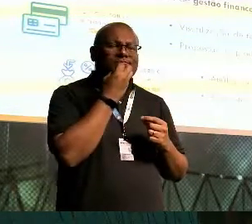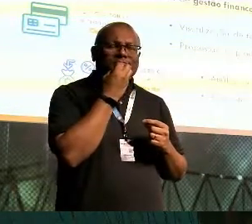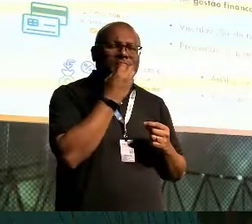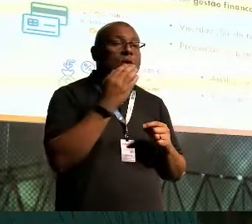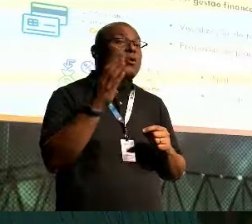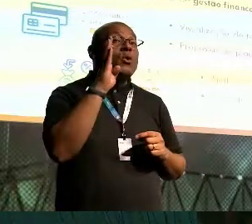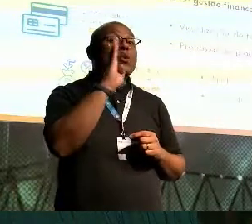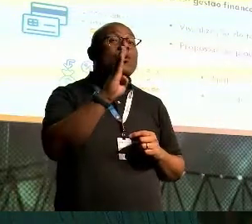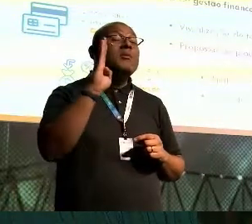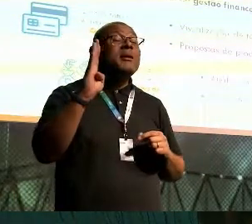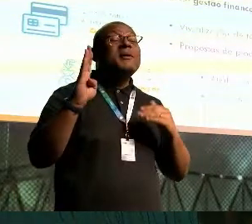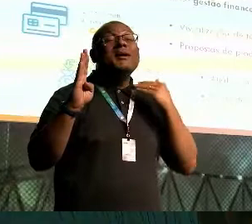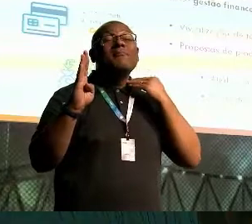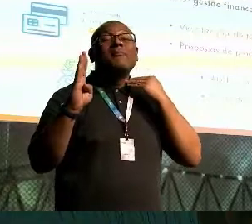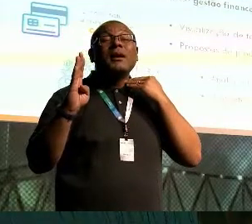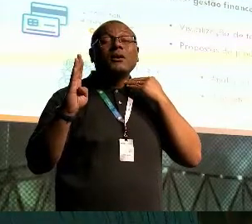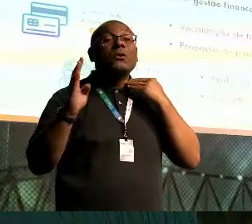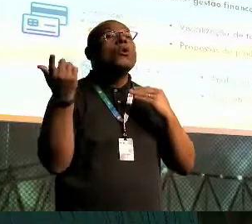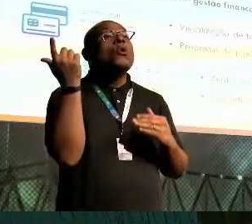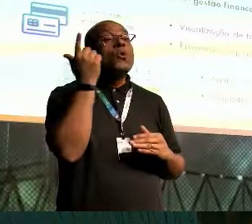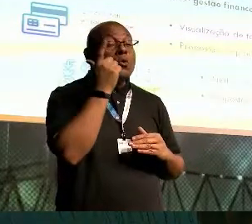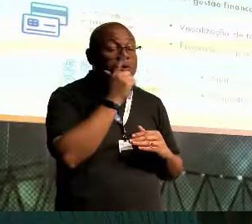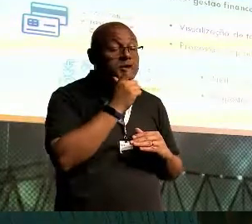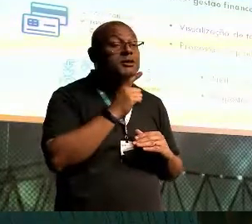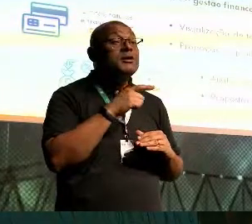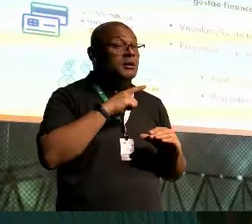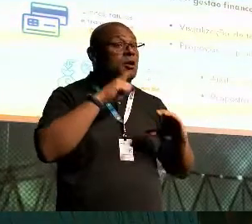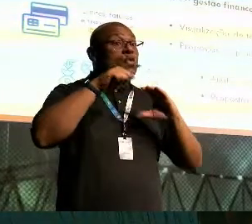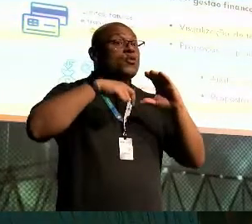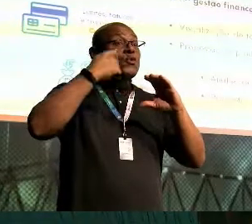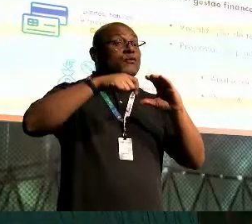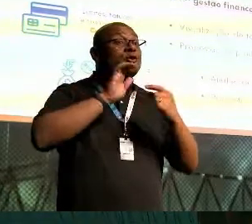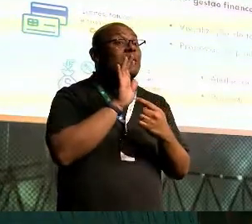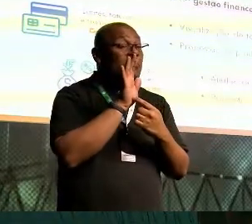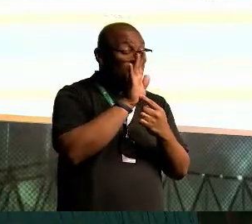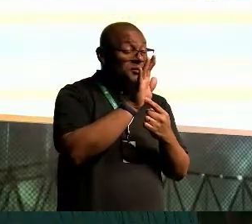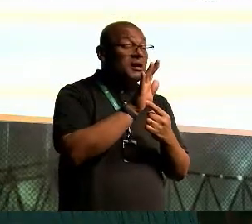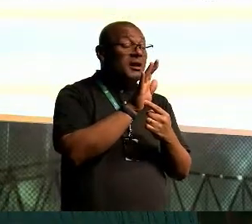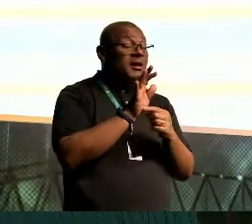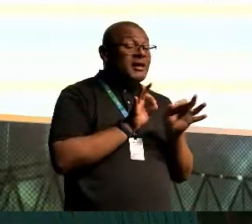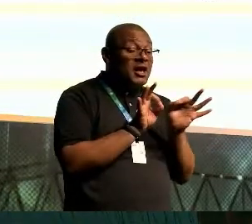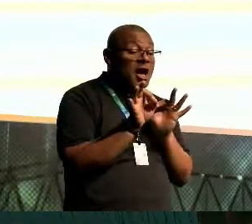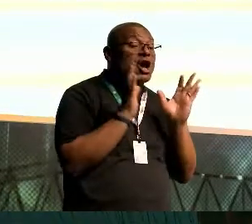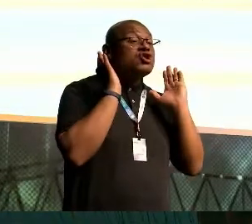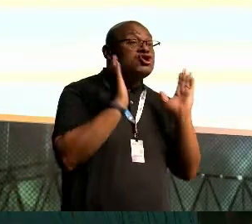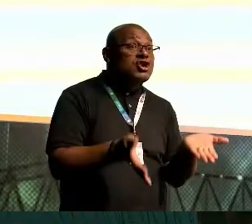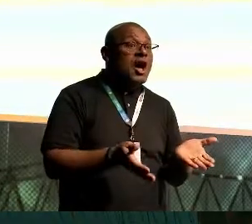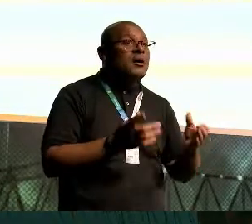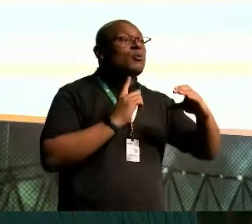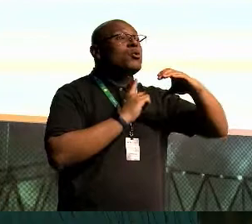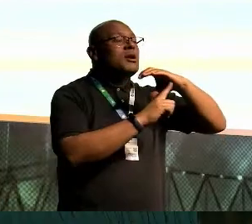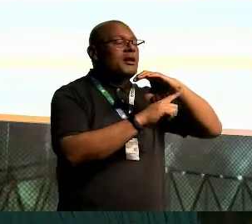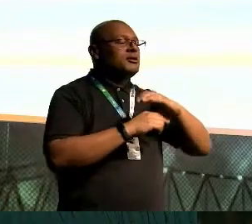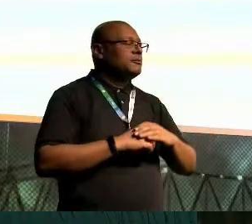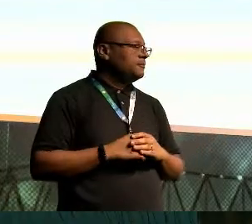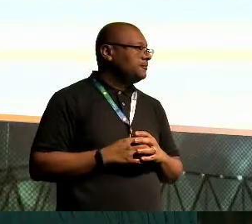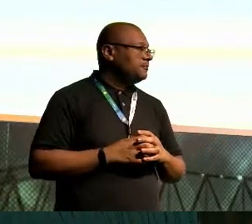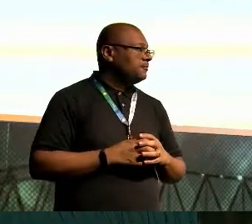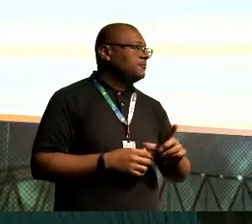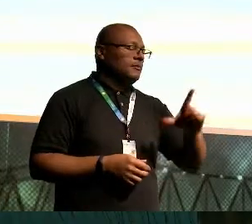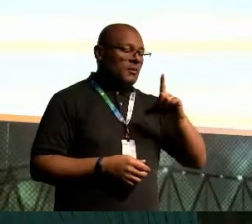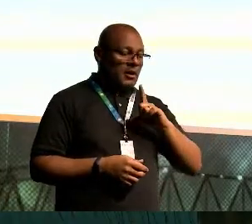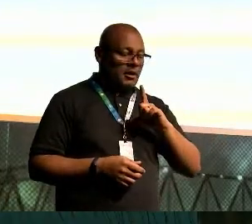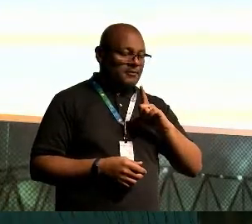Banco do Brasil, a gente conseguiu uns vídeos legais que dá para mostrar como eles estão e como eles estão preparando isso para os seus usuários.